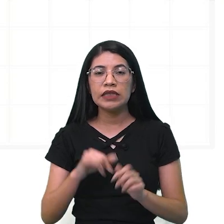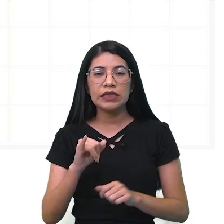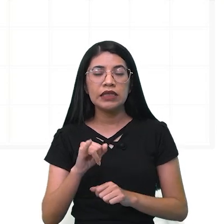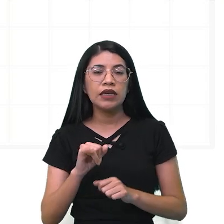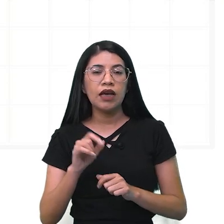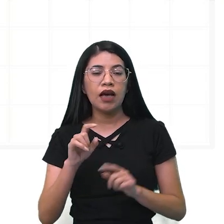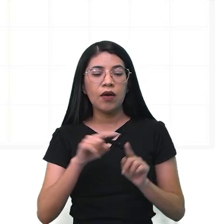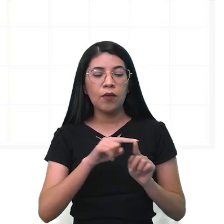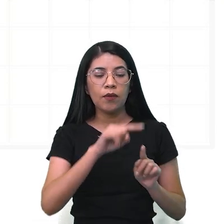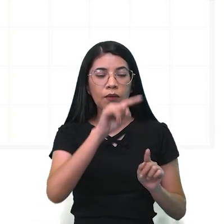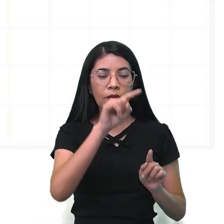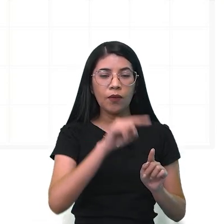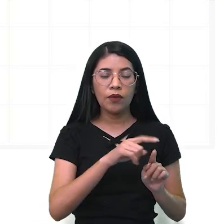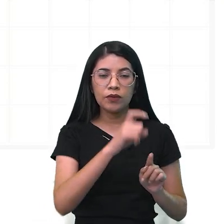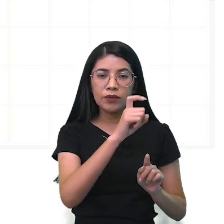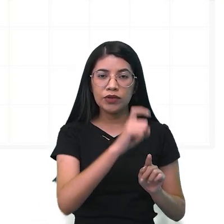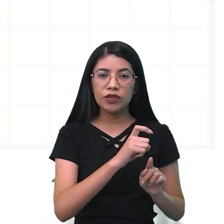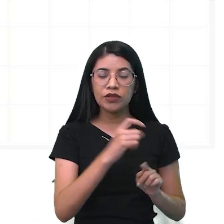igual a 5,